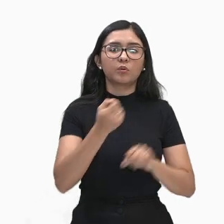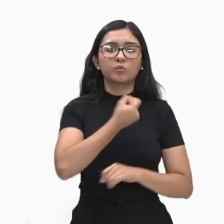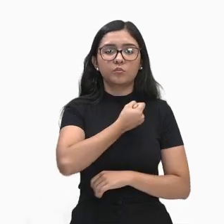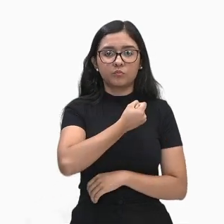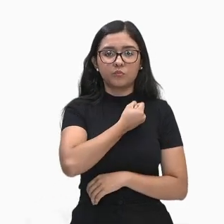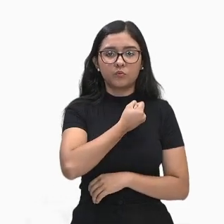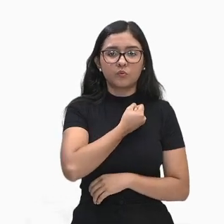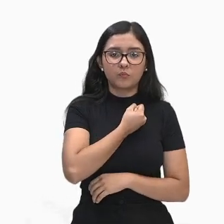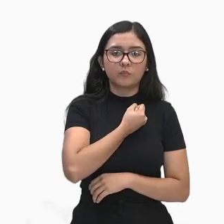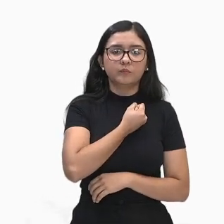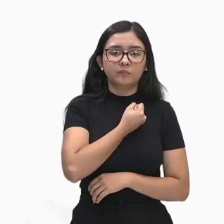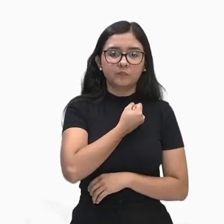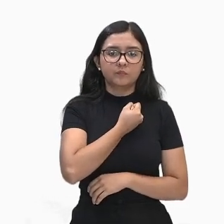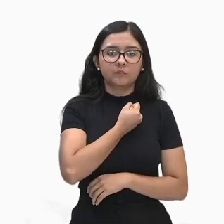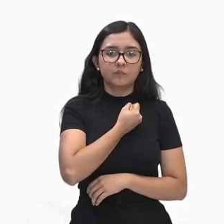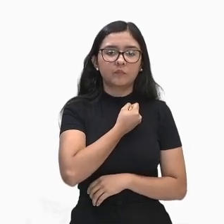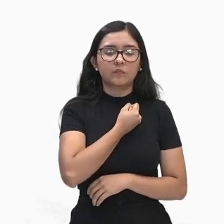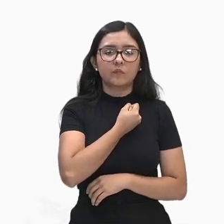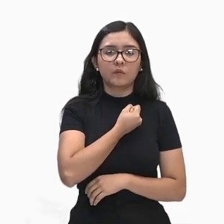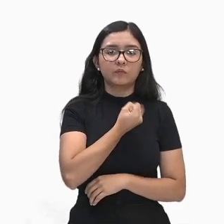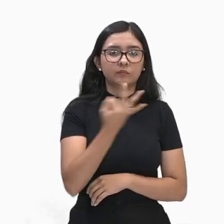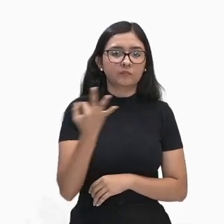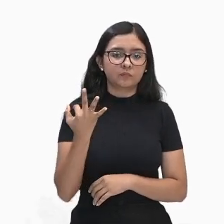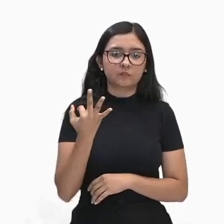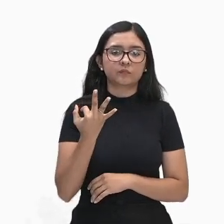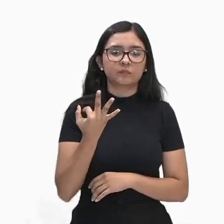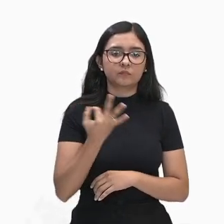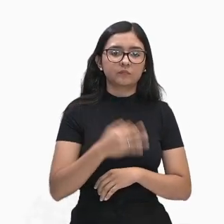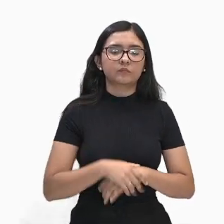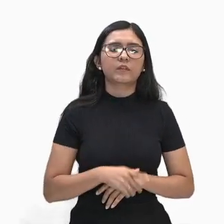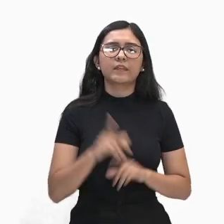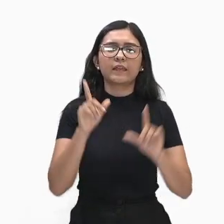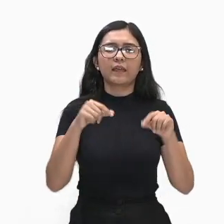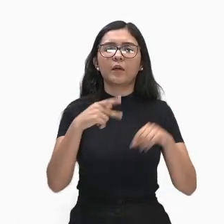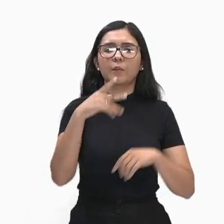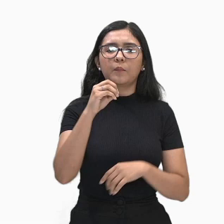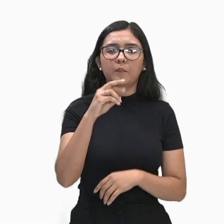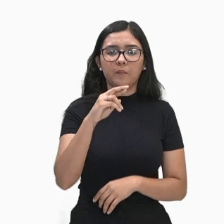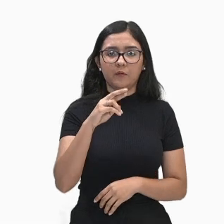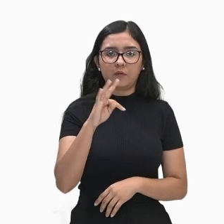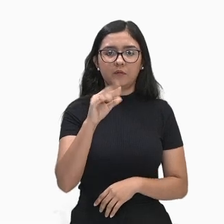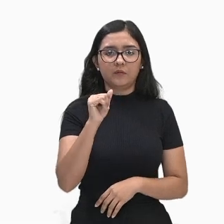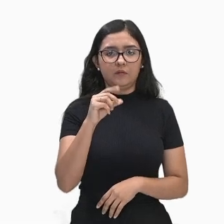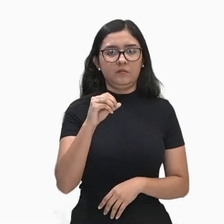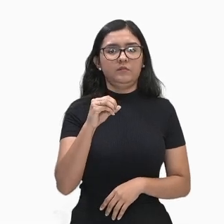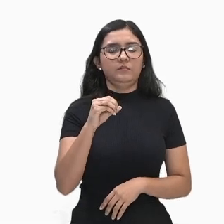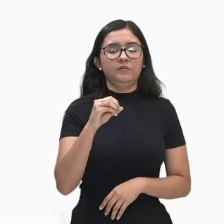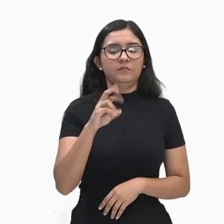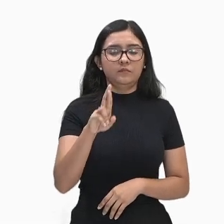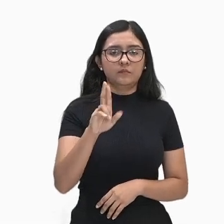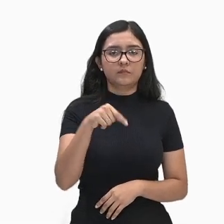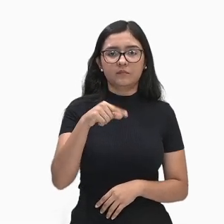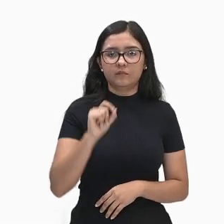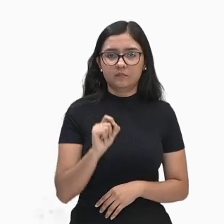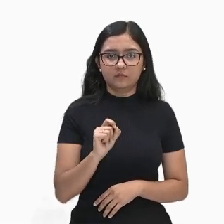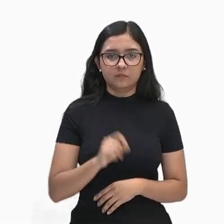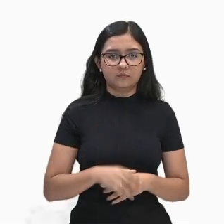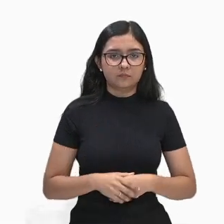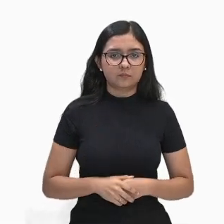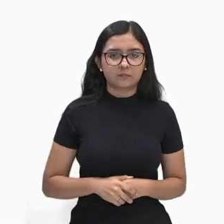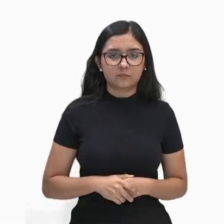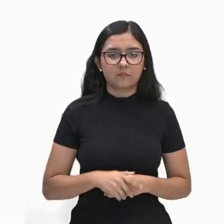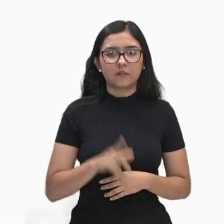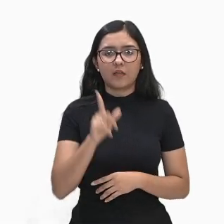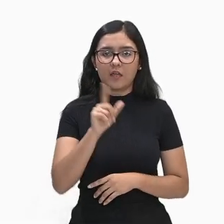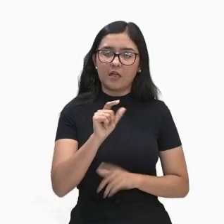número de portadores de carga. Quem são os portadores de carga, pessoal? Os portadores da carga ou